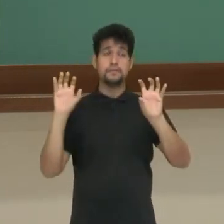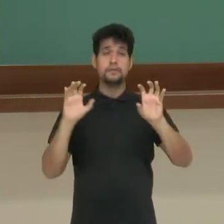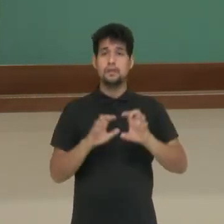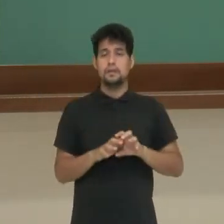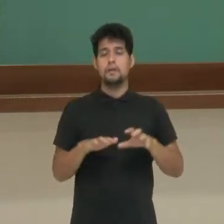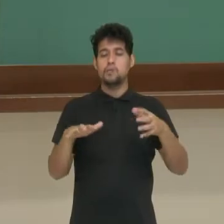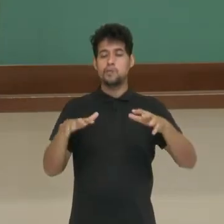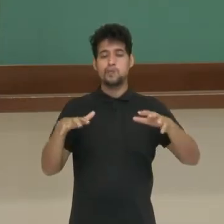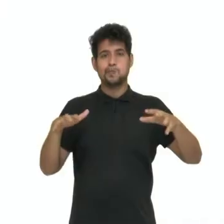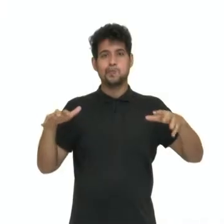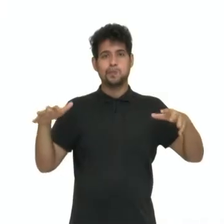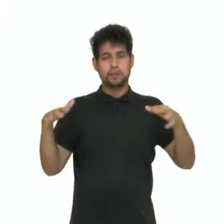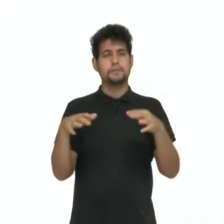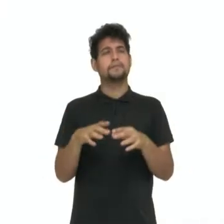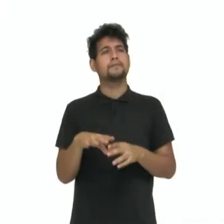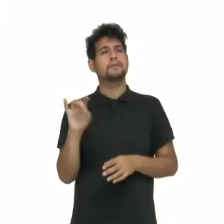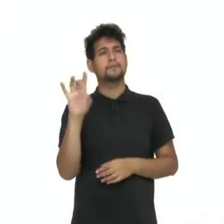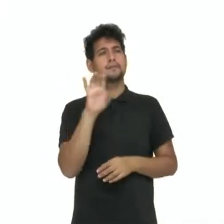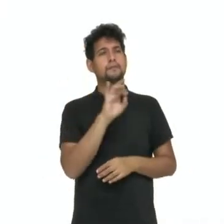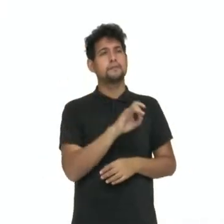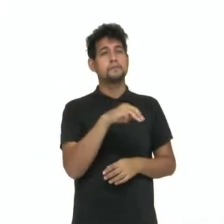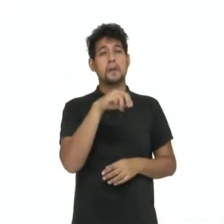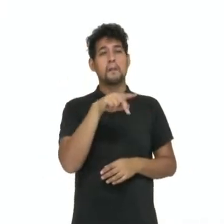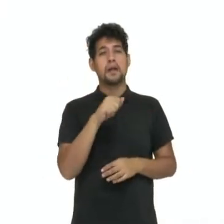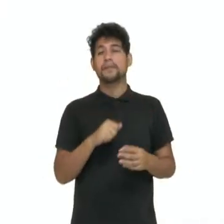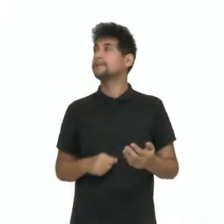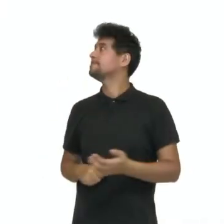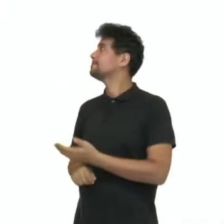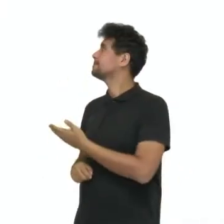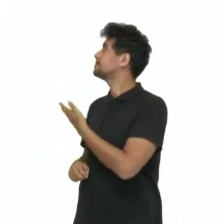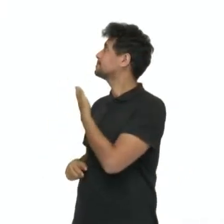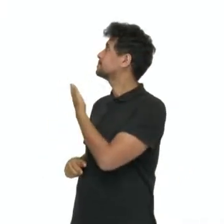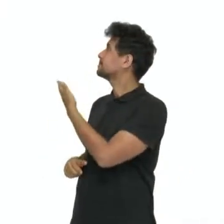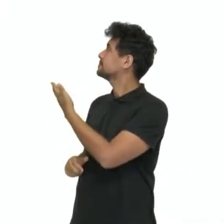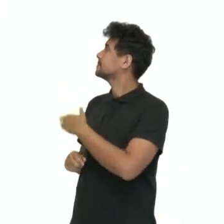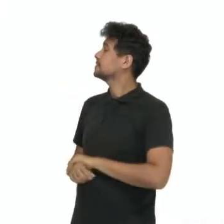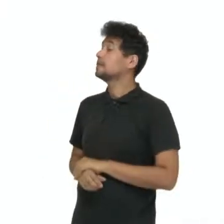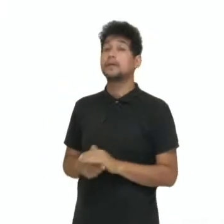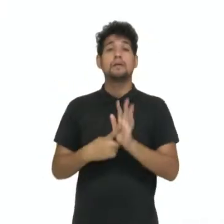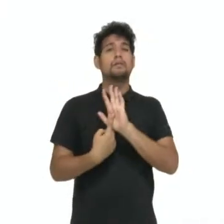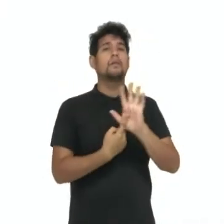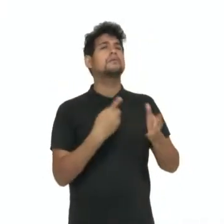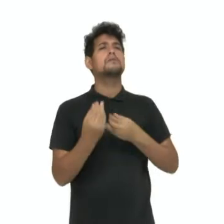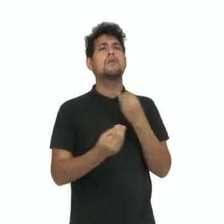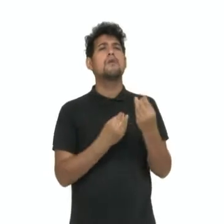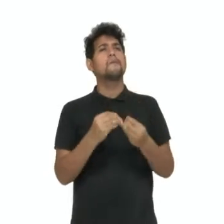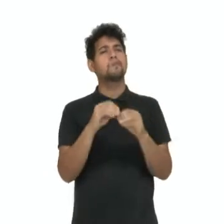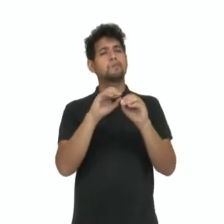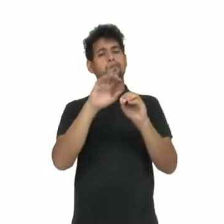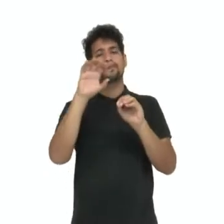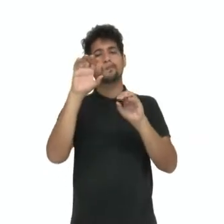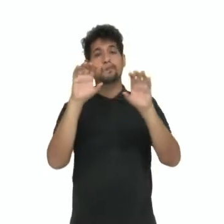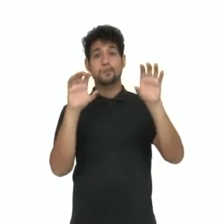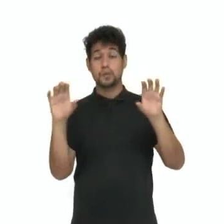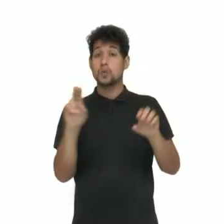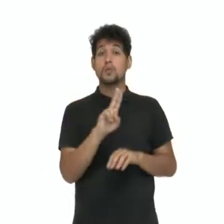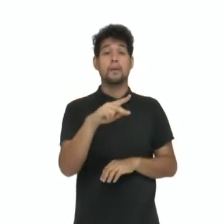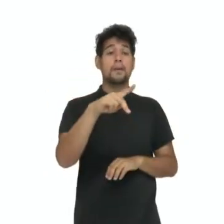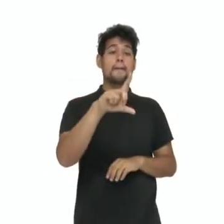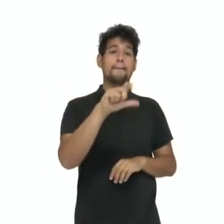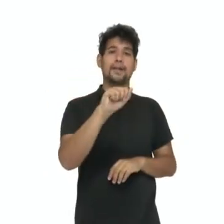olha só. Então, cada mapa desse aqui mostra um momento da separação das placas tectônicas. Então, aqui estava então